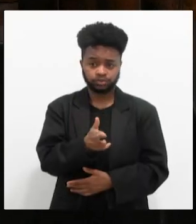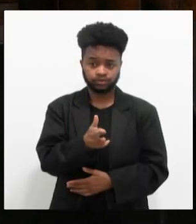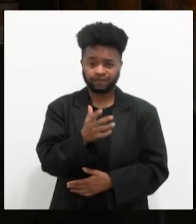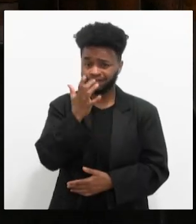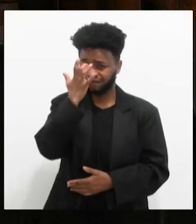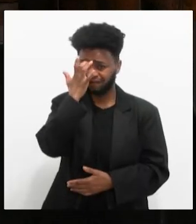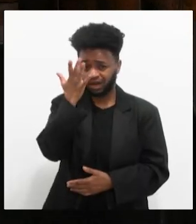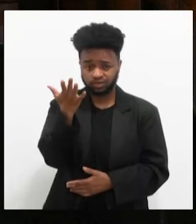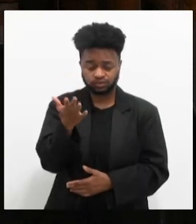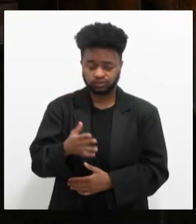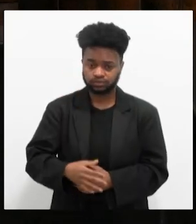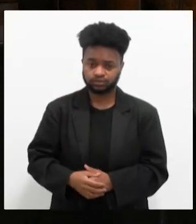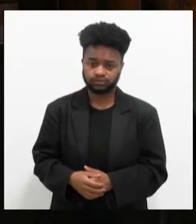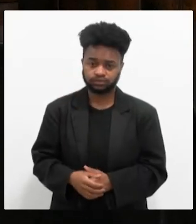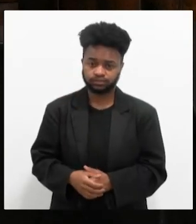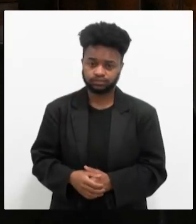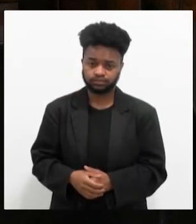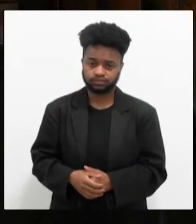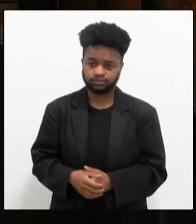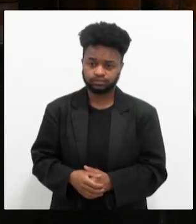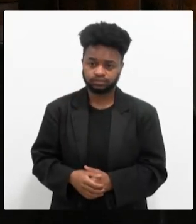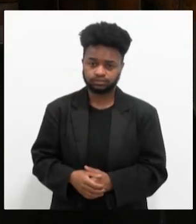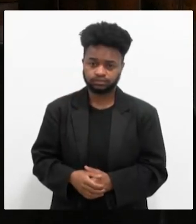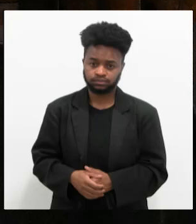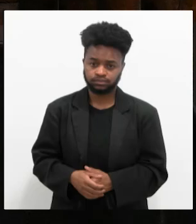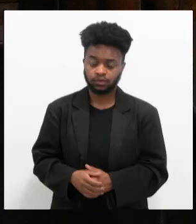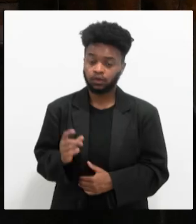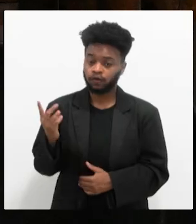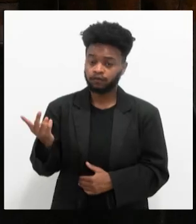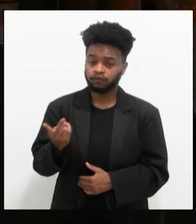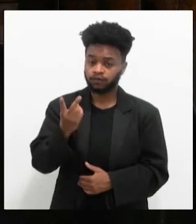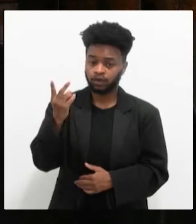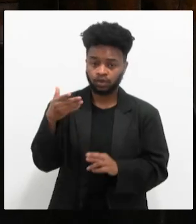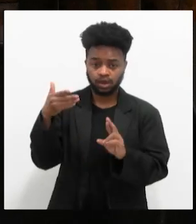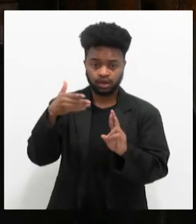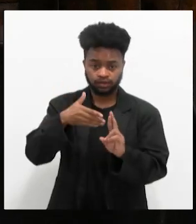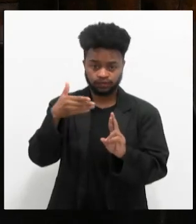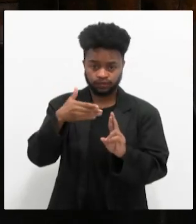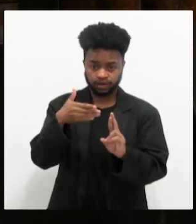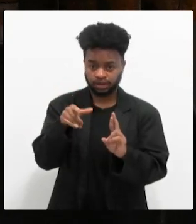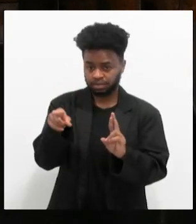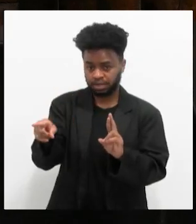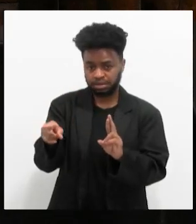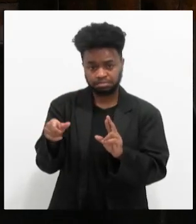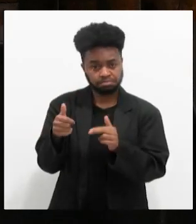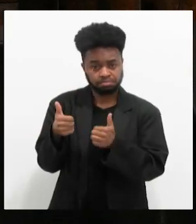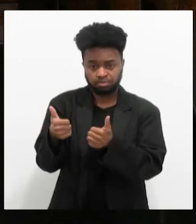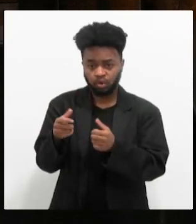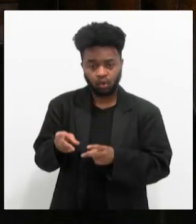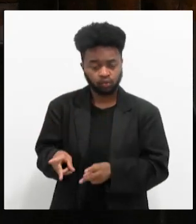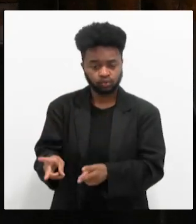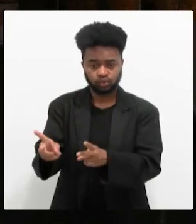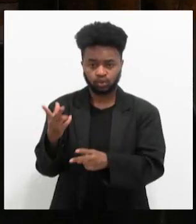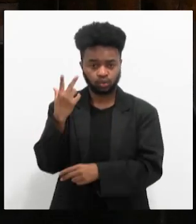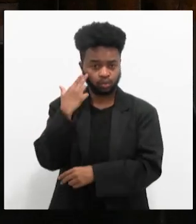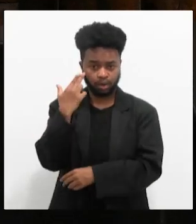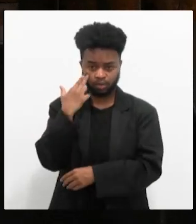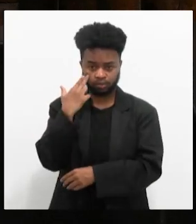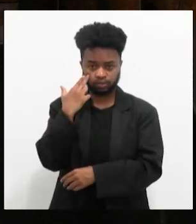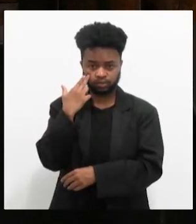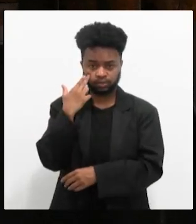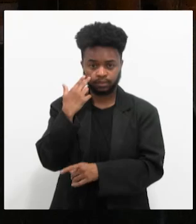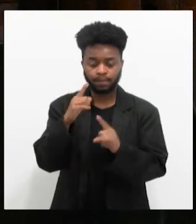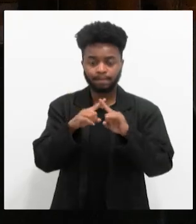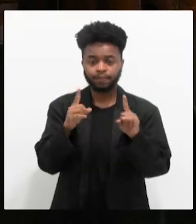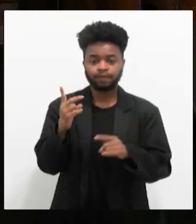maior facilidade: deixe o preço de referência da bacia de Campos como está e